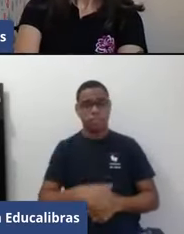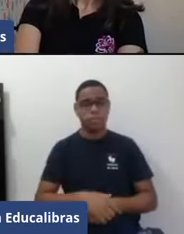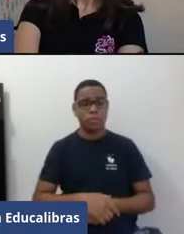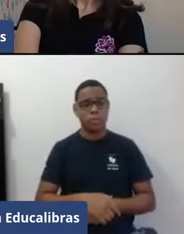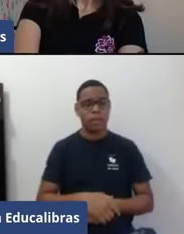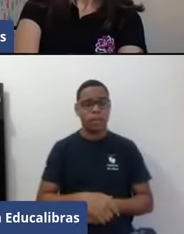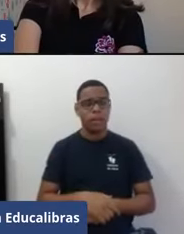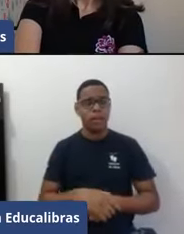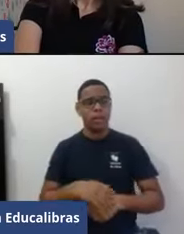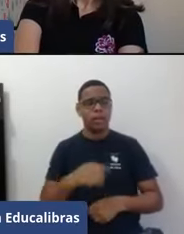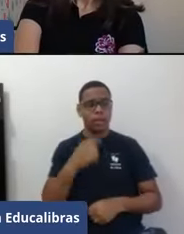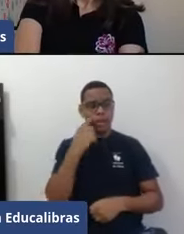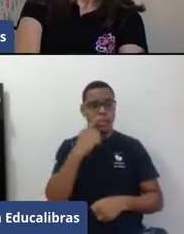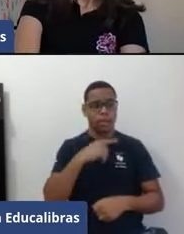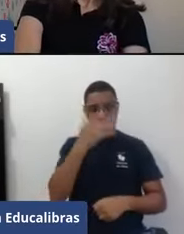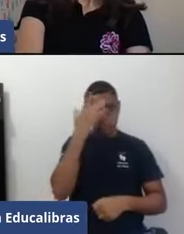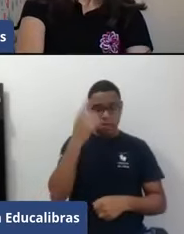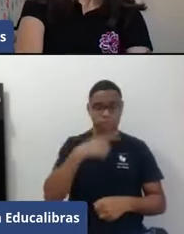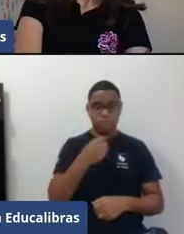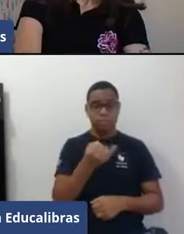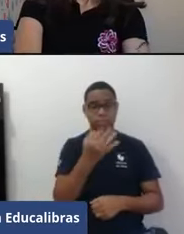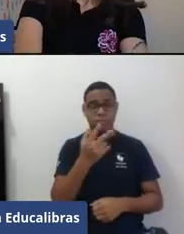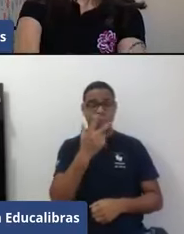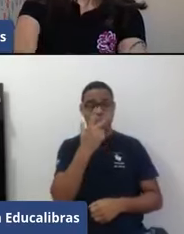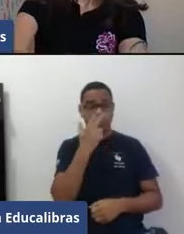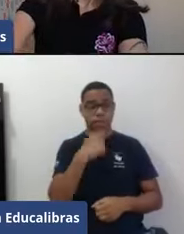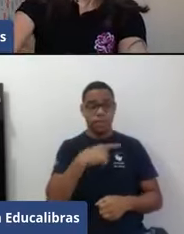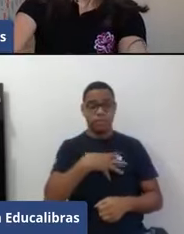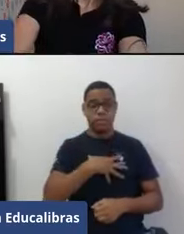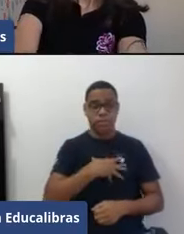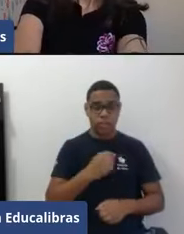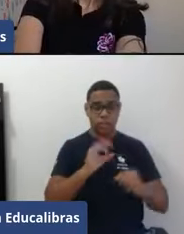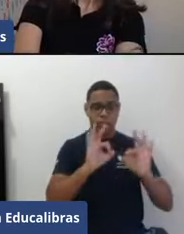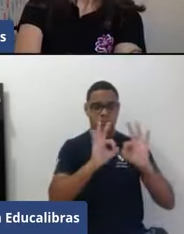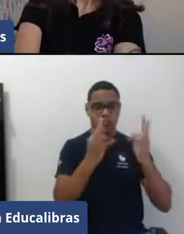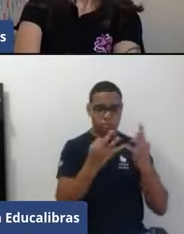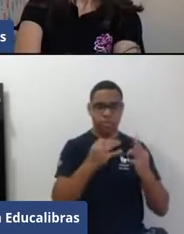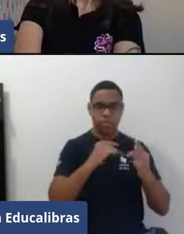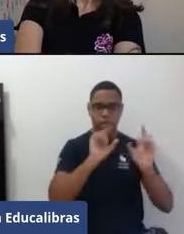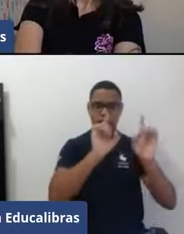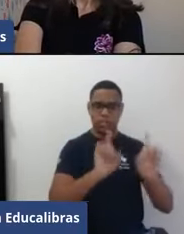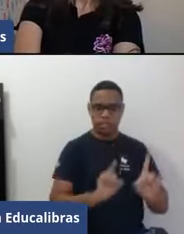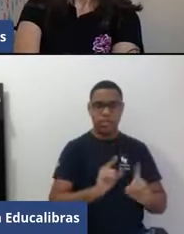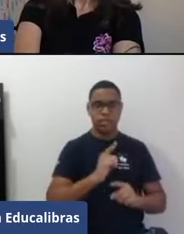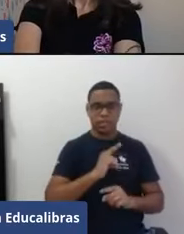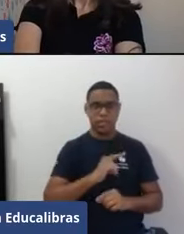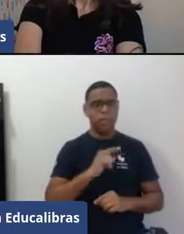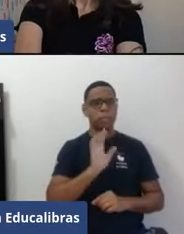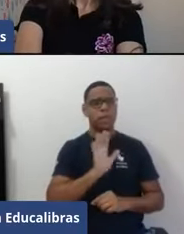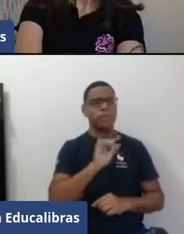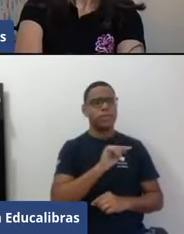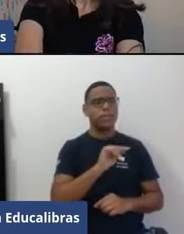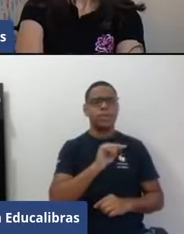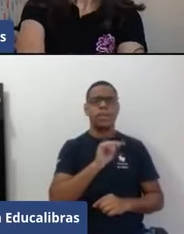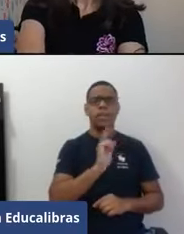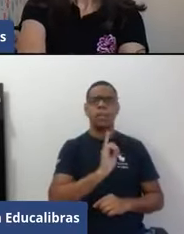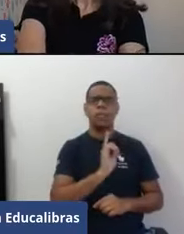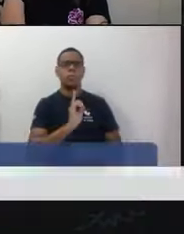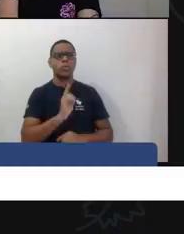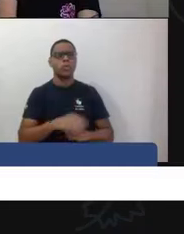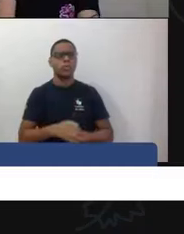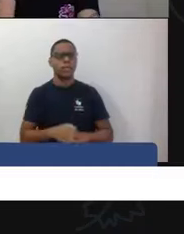deficiência são pessoas que têm parentes, filhos, né, com deficiência. Não é o seu caso, né, Eliane? Você... Não.